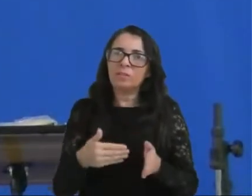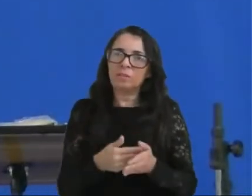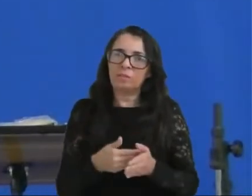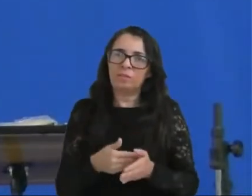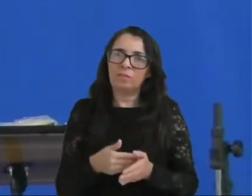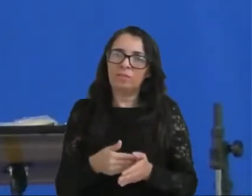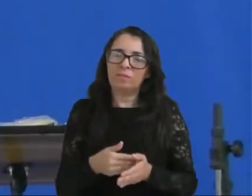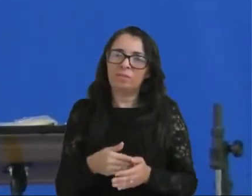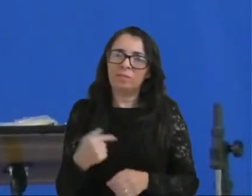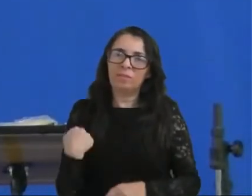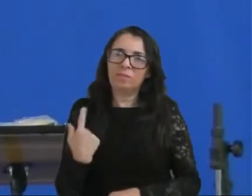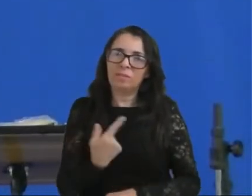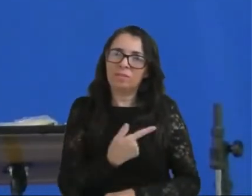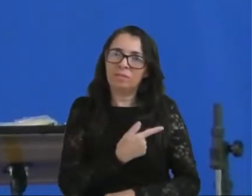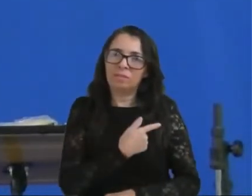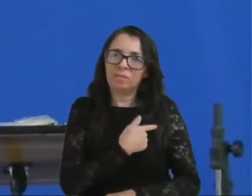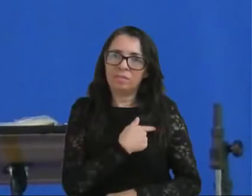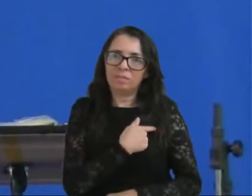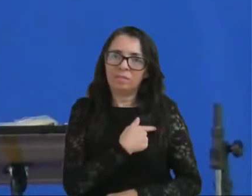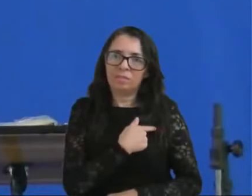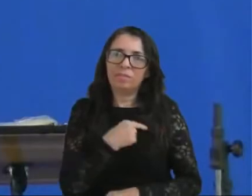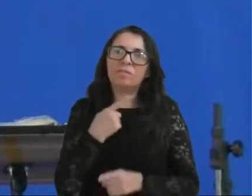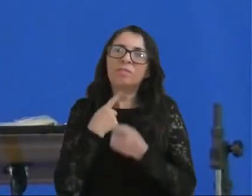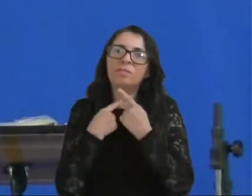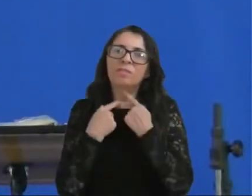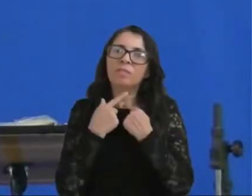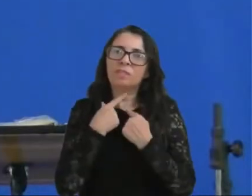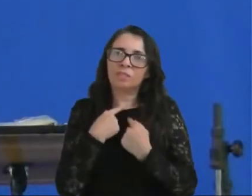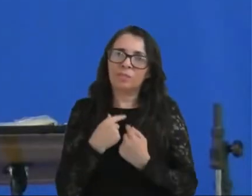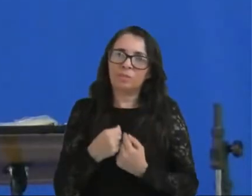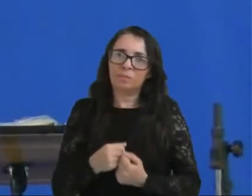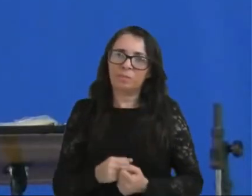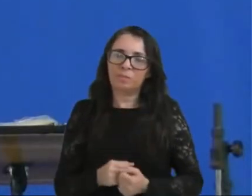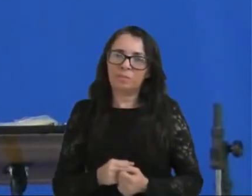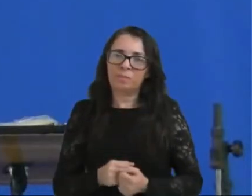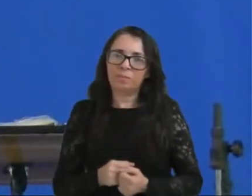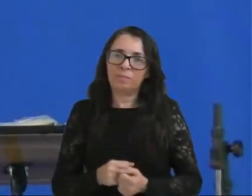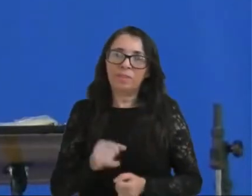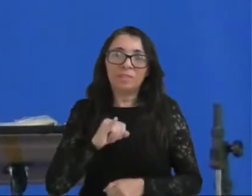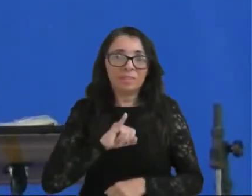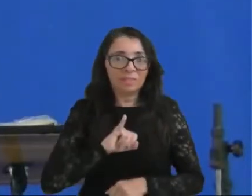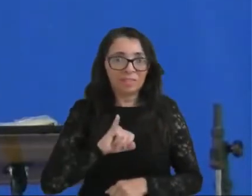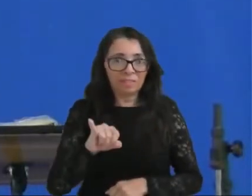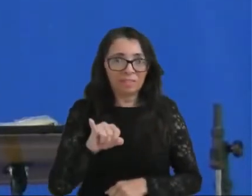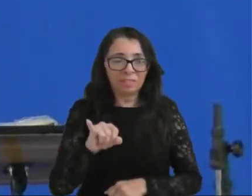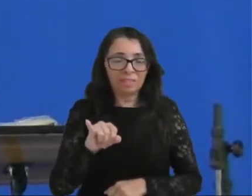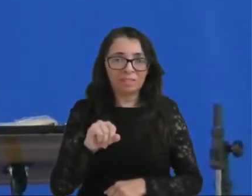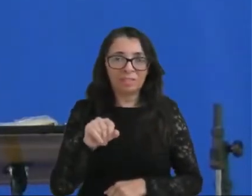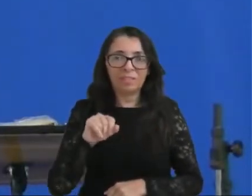trevas. Se você é uma igreja que não ama, você deixou de brilhar.